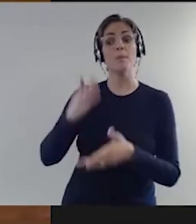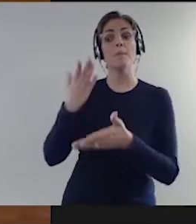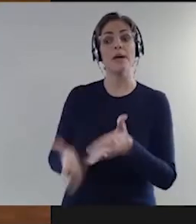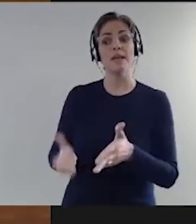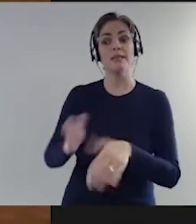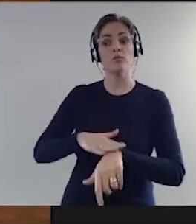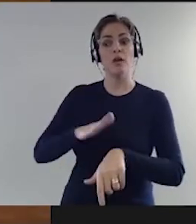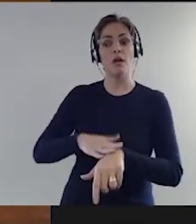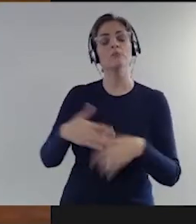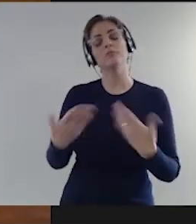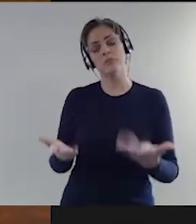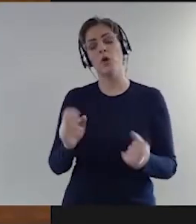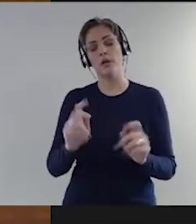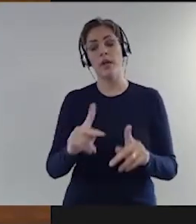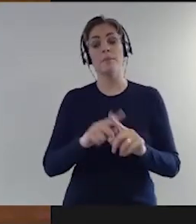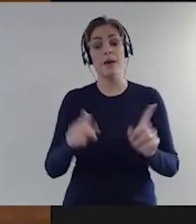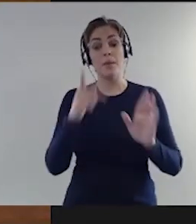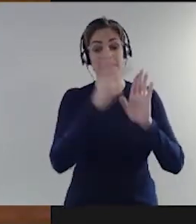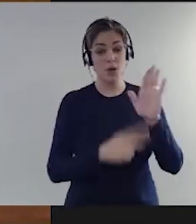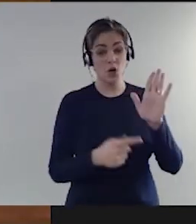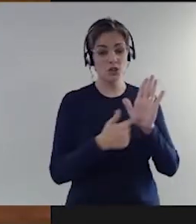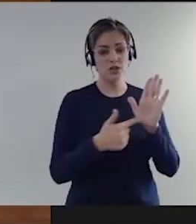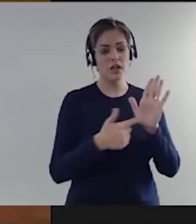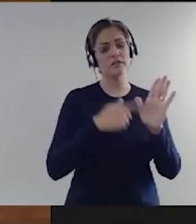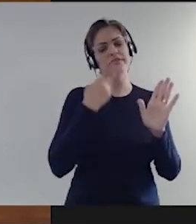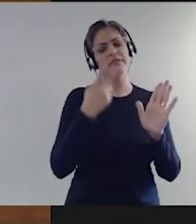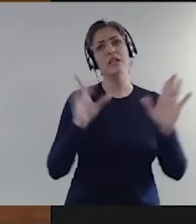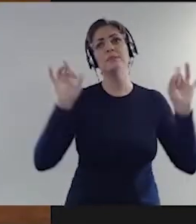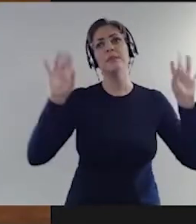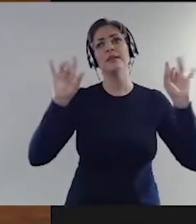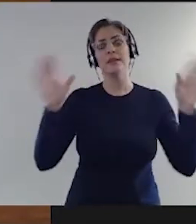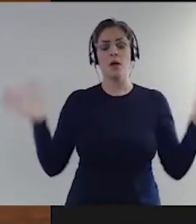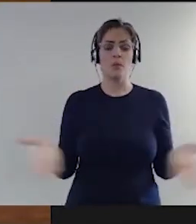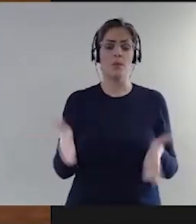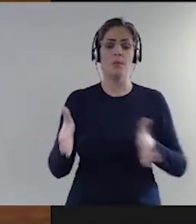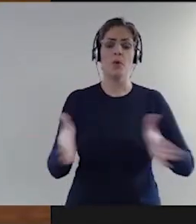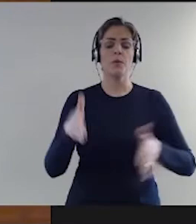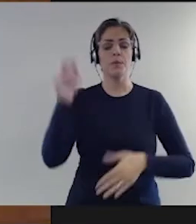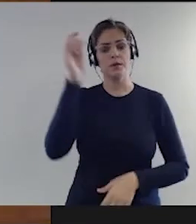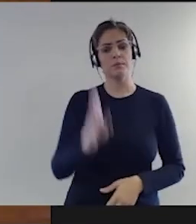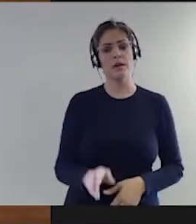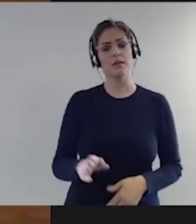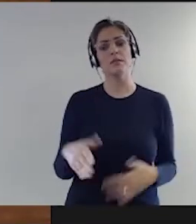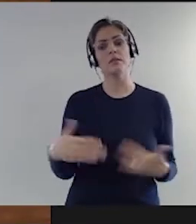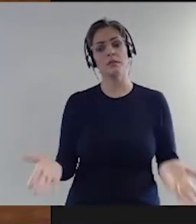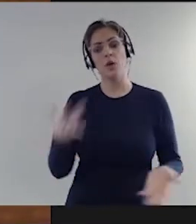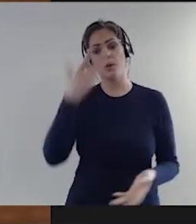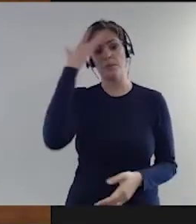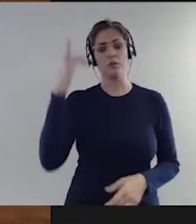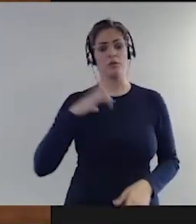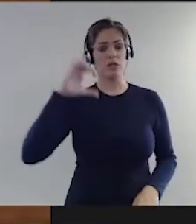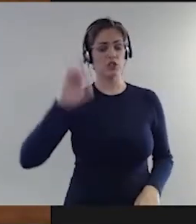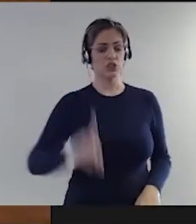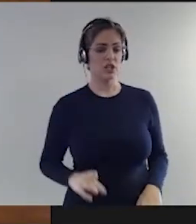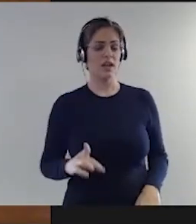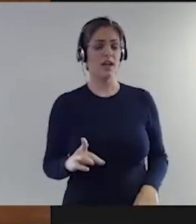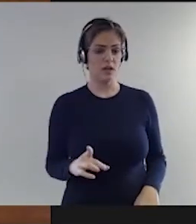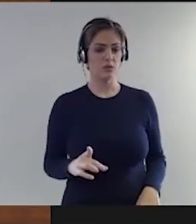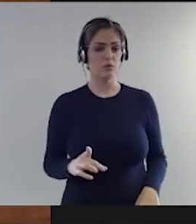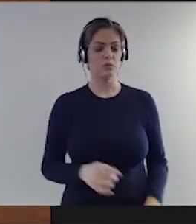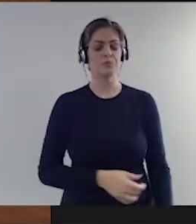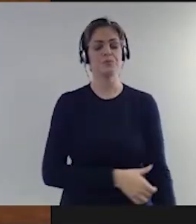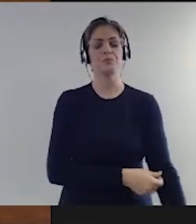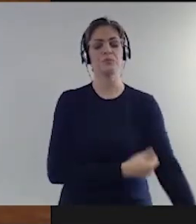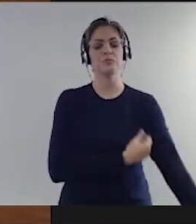projeto, nós entendemos que, pela situação especialíssima que o Brasil viveria, os titulares de direitos potestativos,